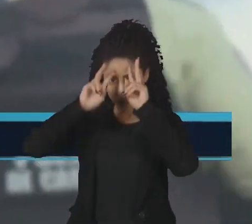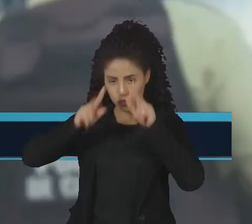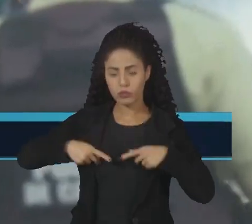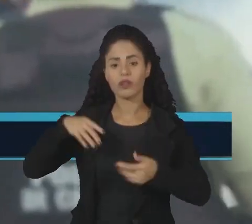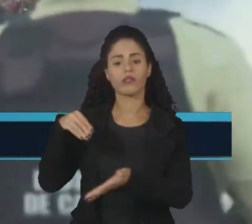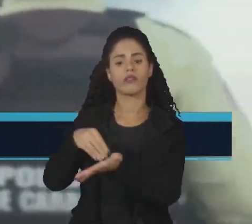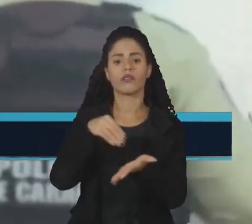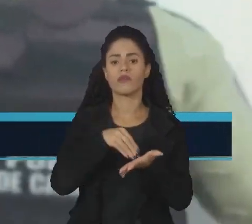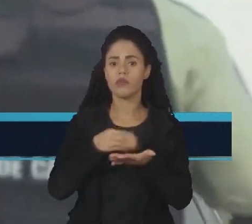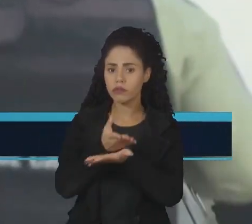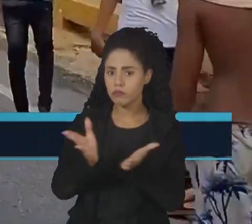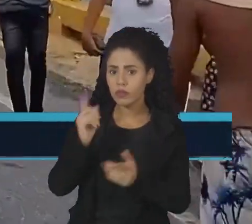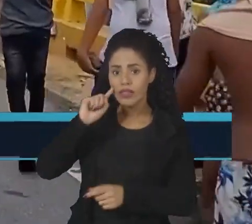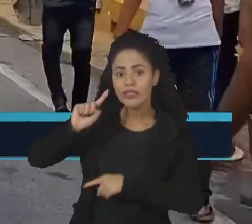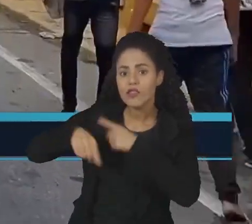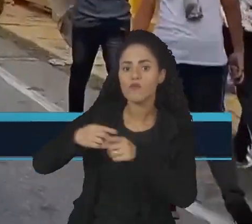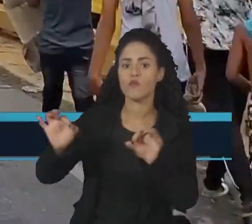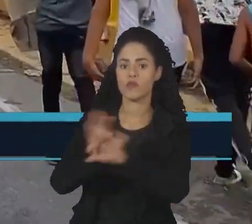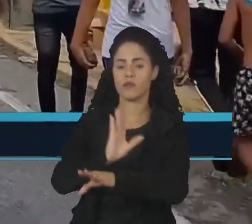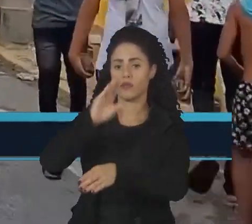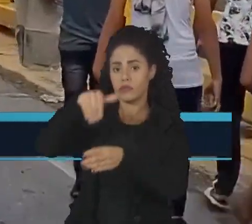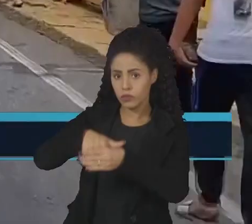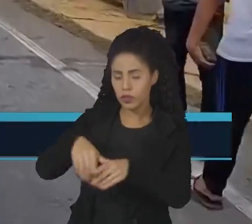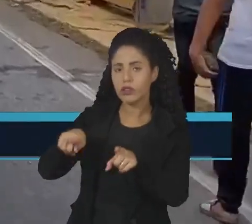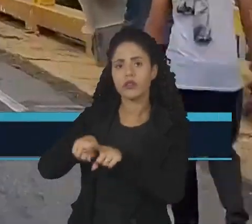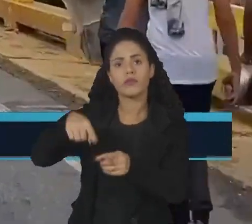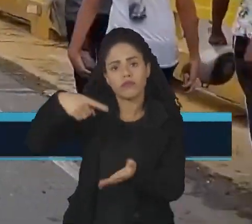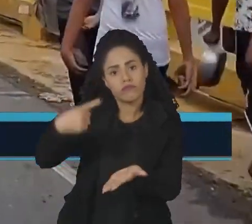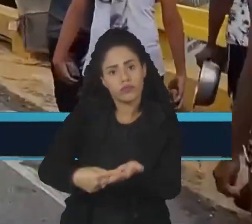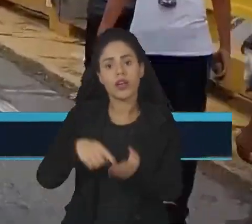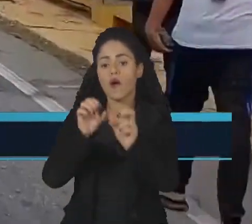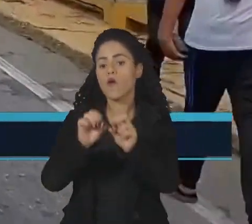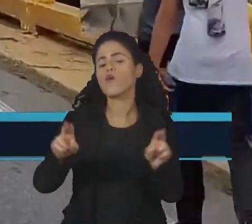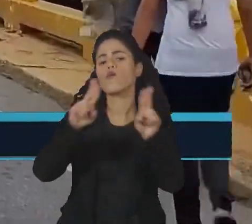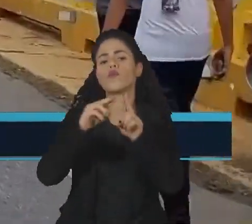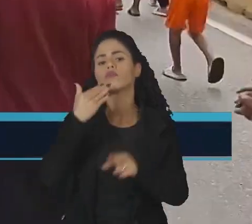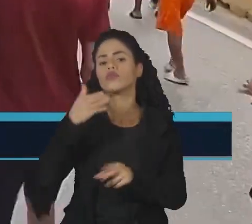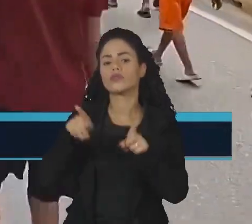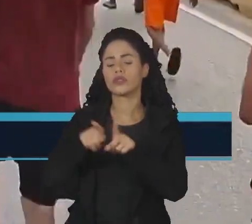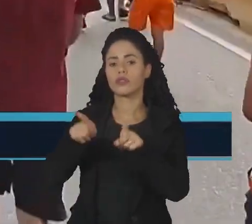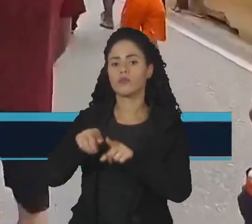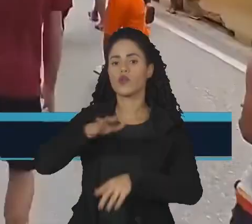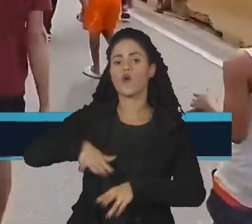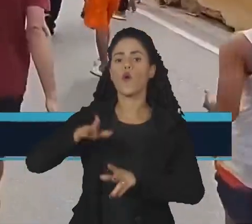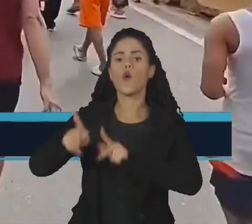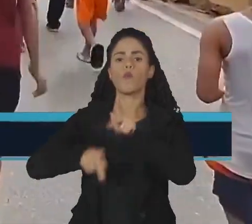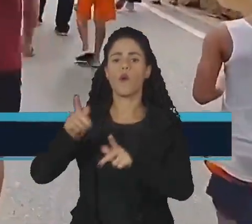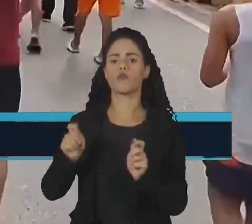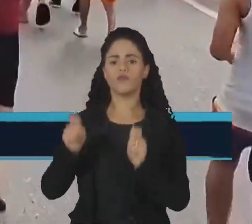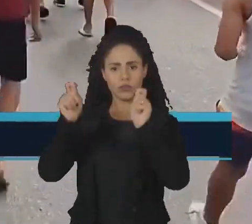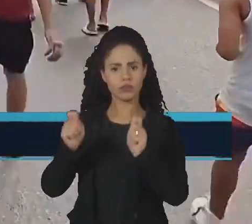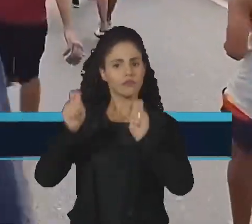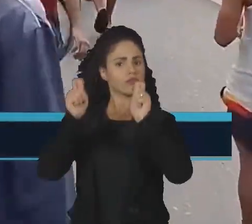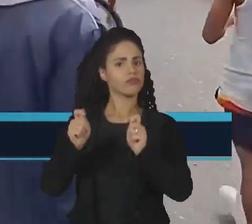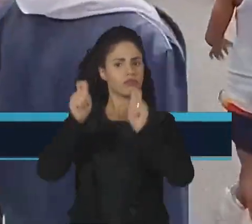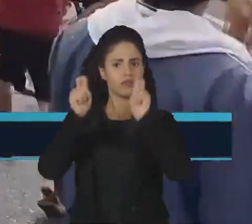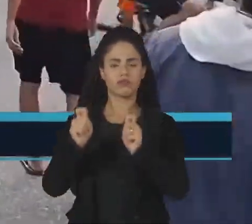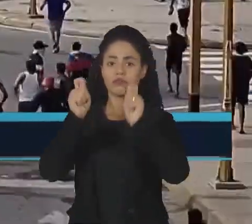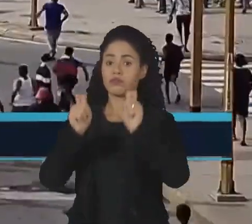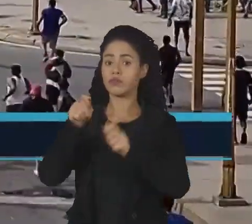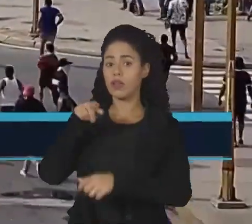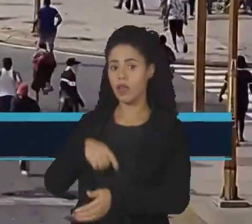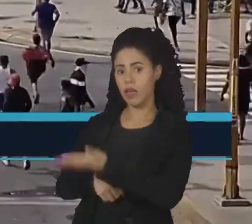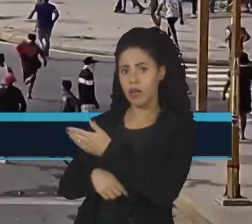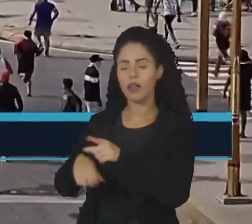se seguiram às eleições. Segundo a missão independente da ONU, os protestos de rua foram recebidos de forma feroz pelo